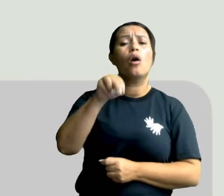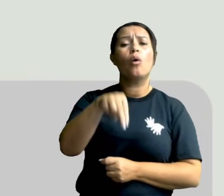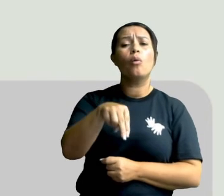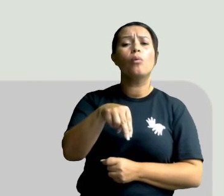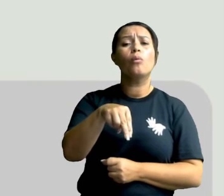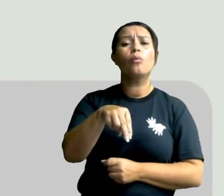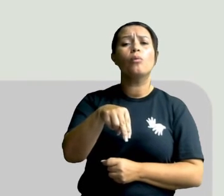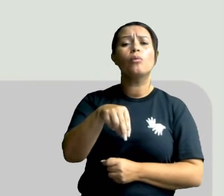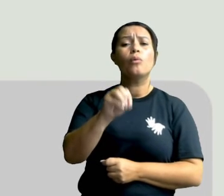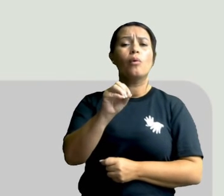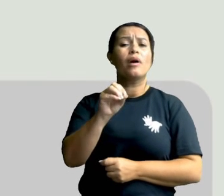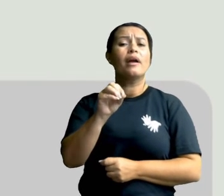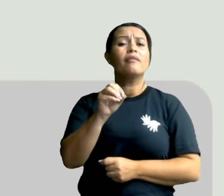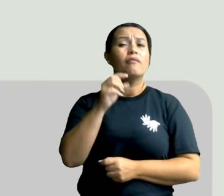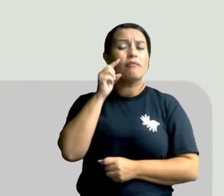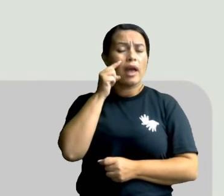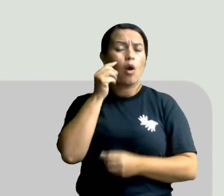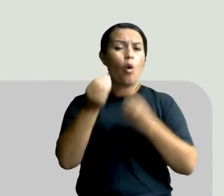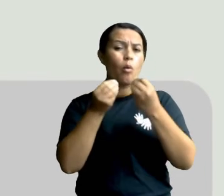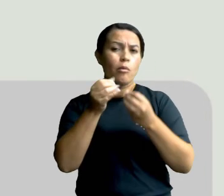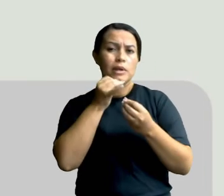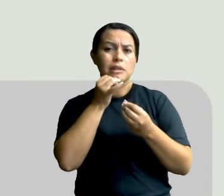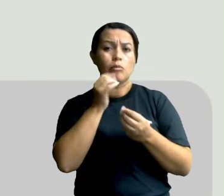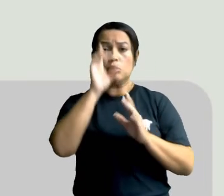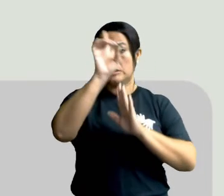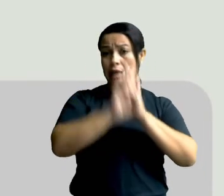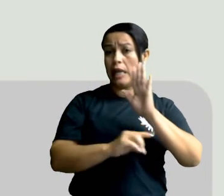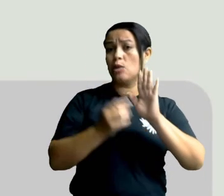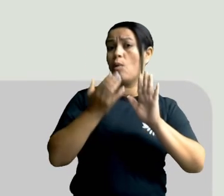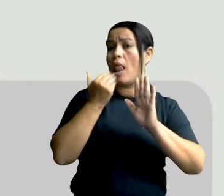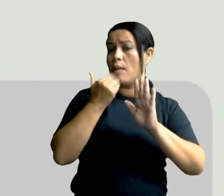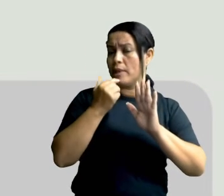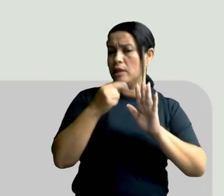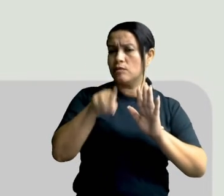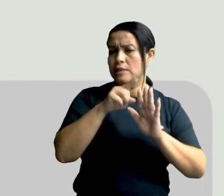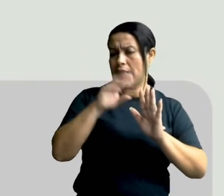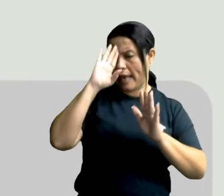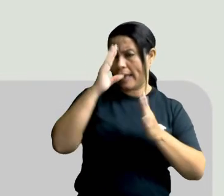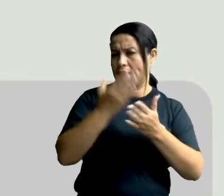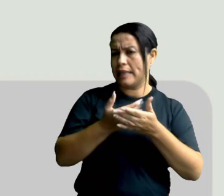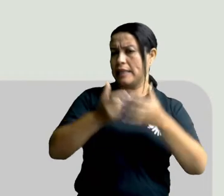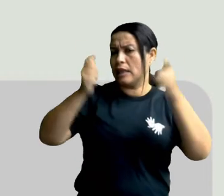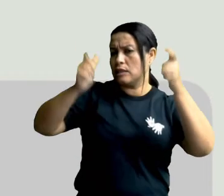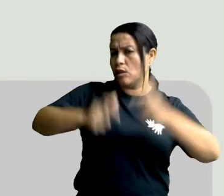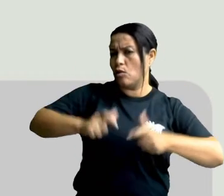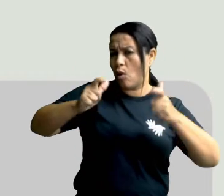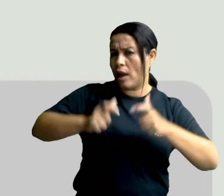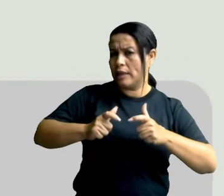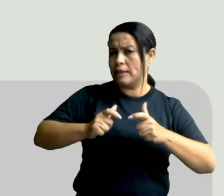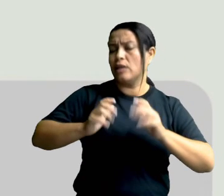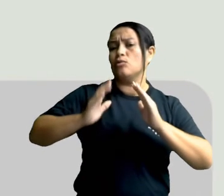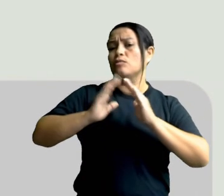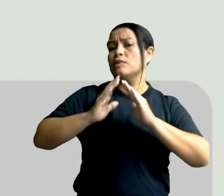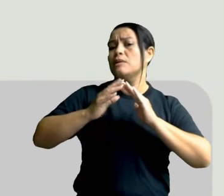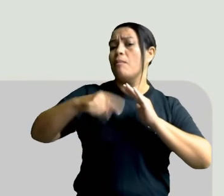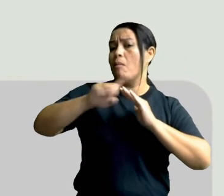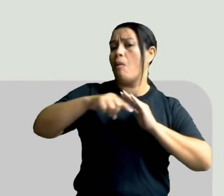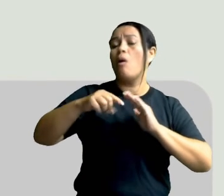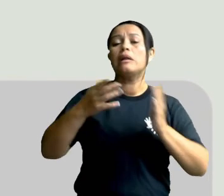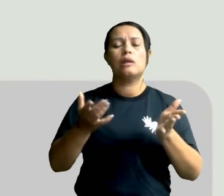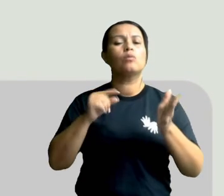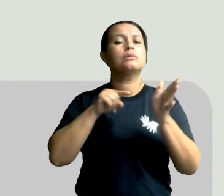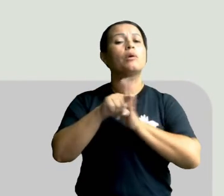enfatizar o direito à alimentação, você acredita que ele está concretizado na localidade ou na região onde você